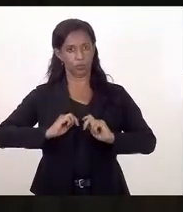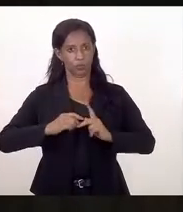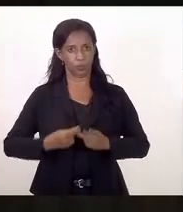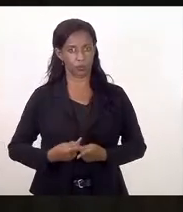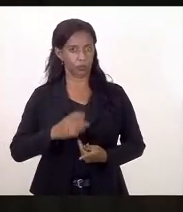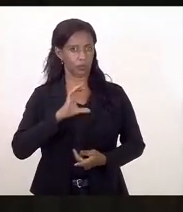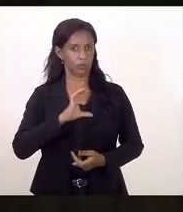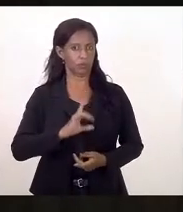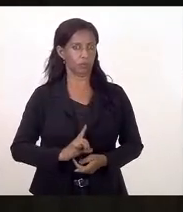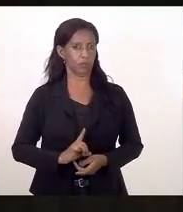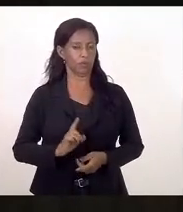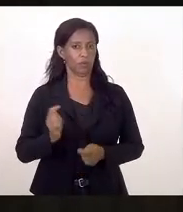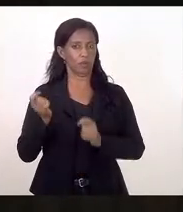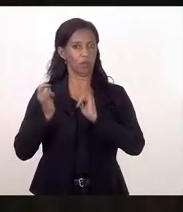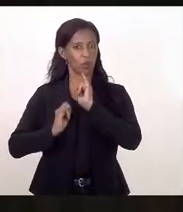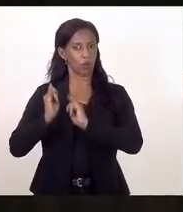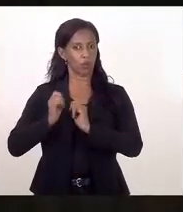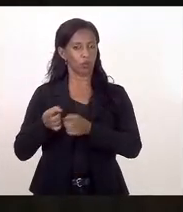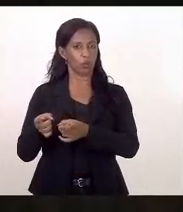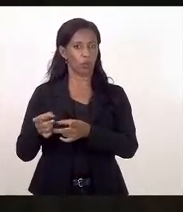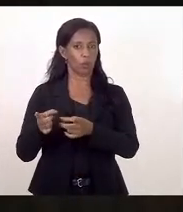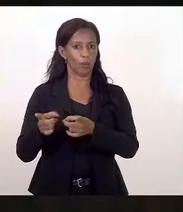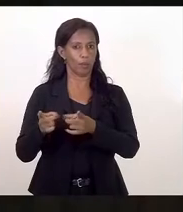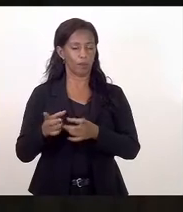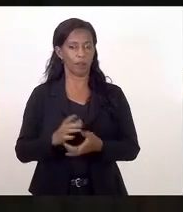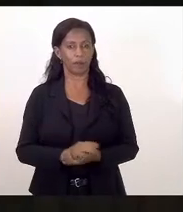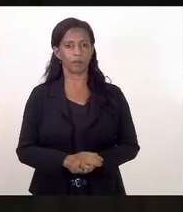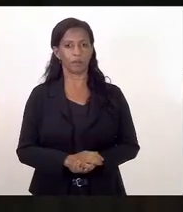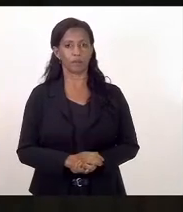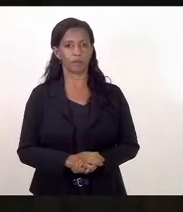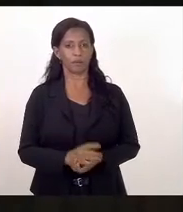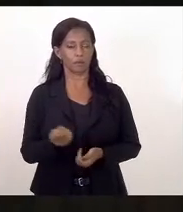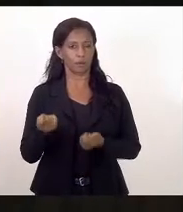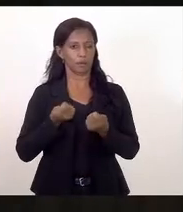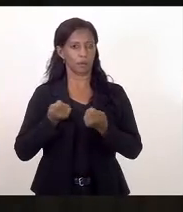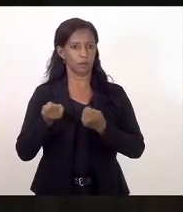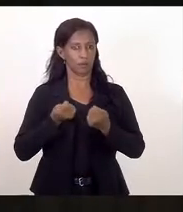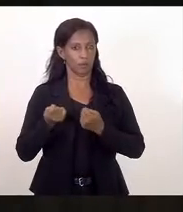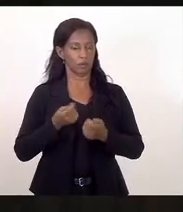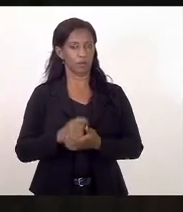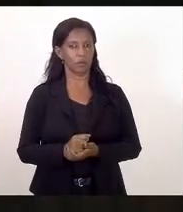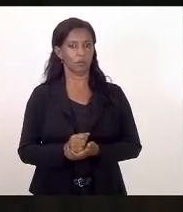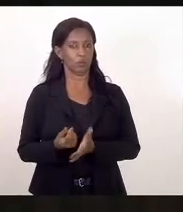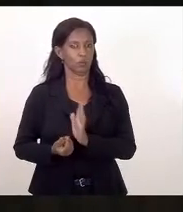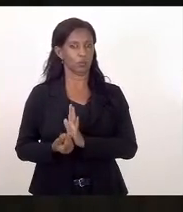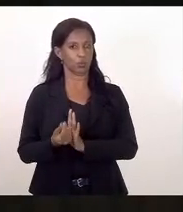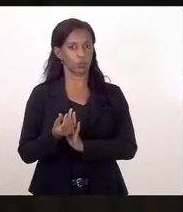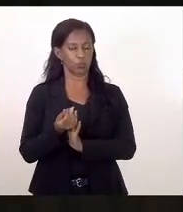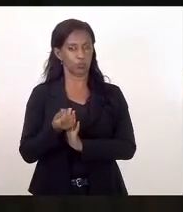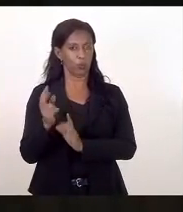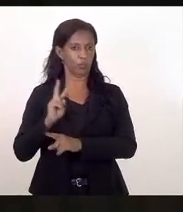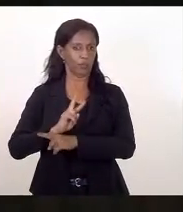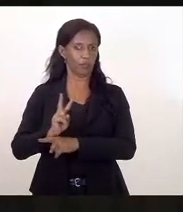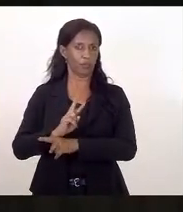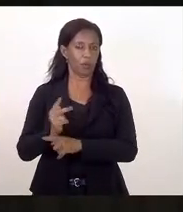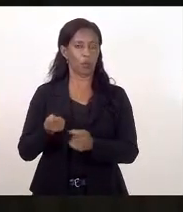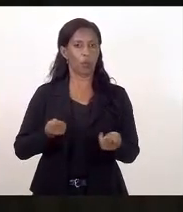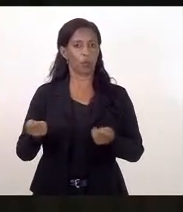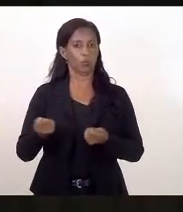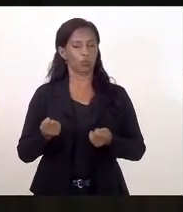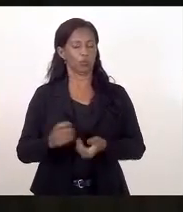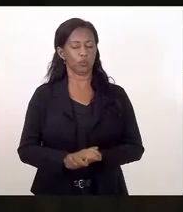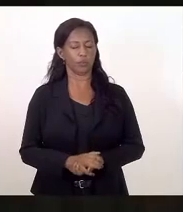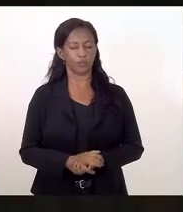Cidadania, Indústria e Comércio, Economia e Indústria e Comércio, de Orçamento, Finanças, Fiscalização Financeira e Controle.